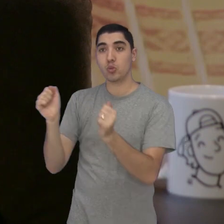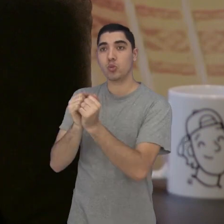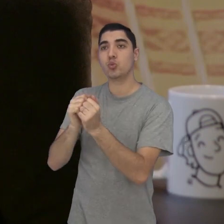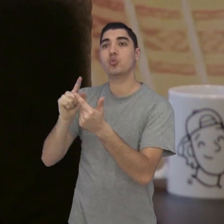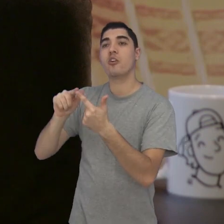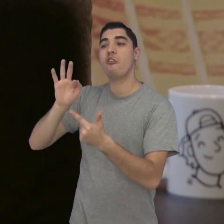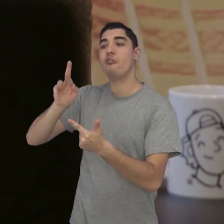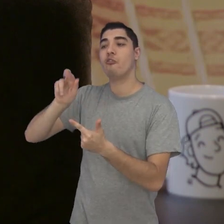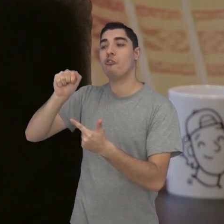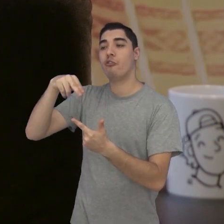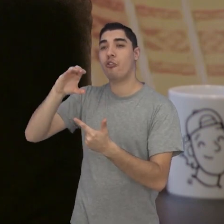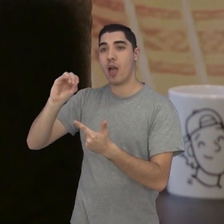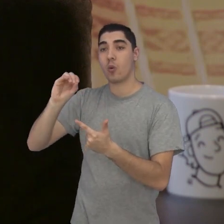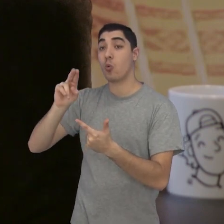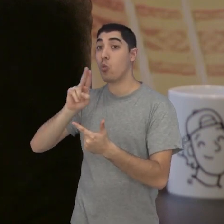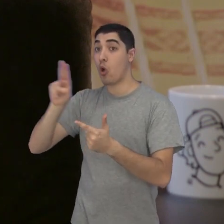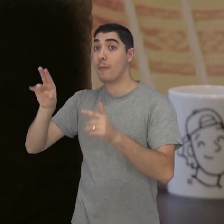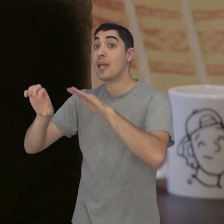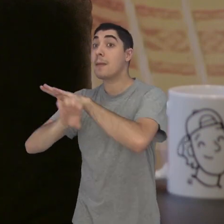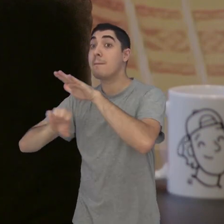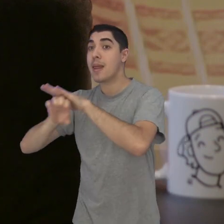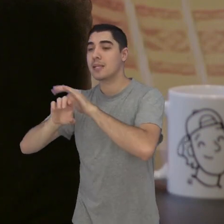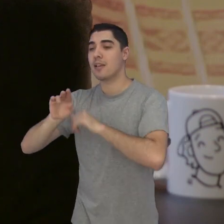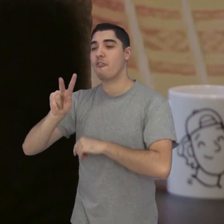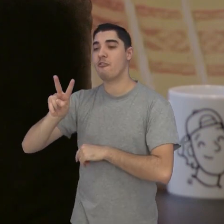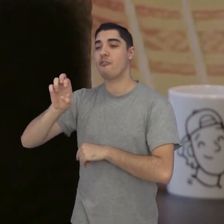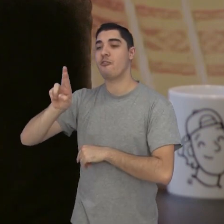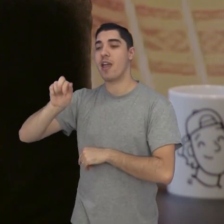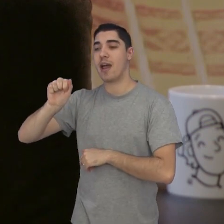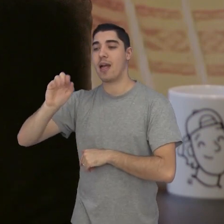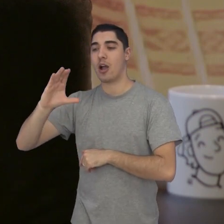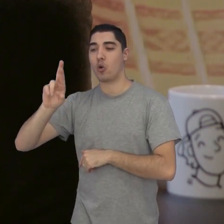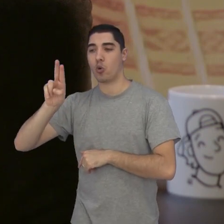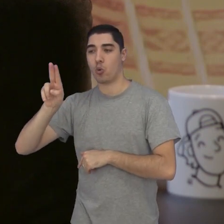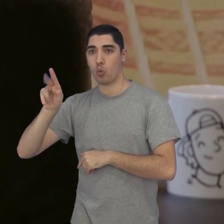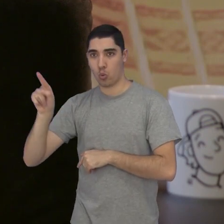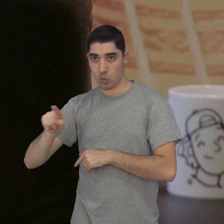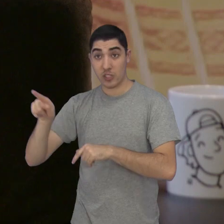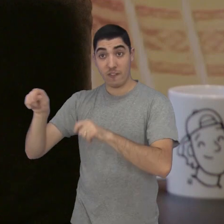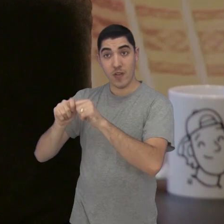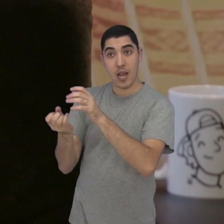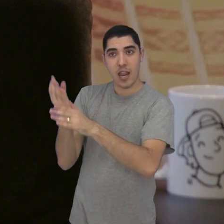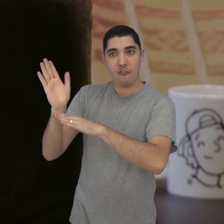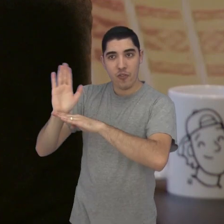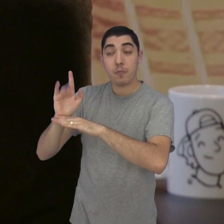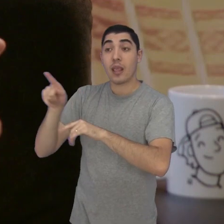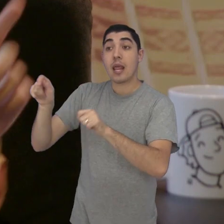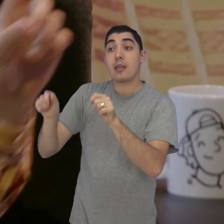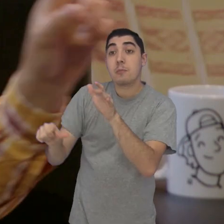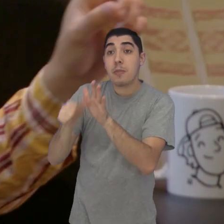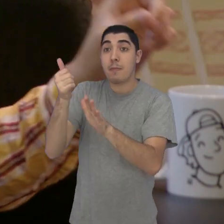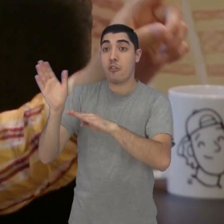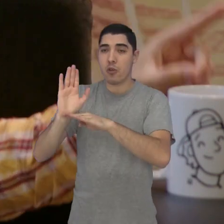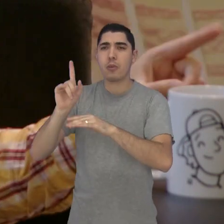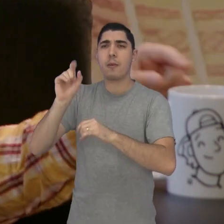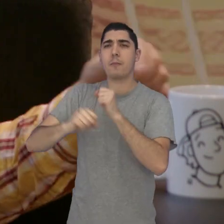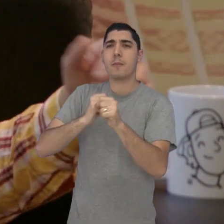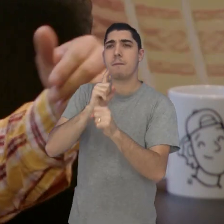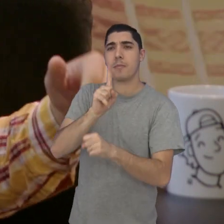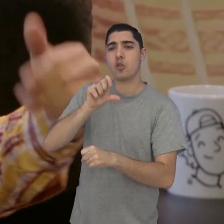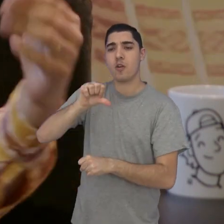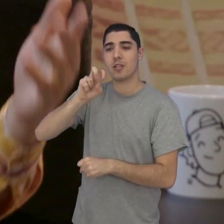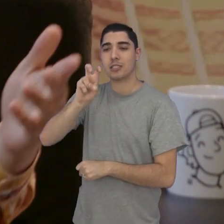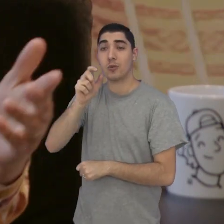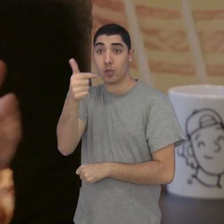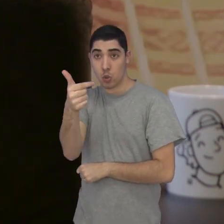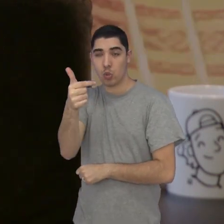com o Franco Zampari, da Vera Cruz, companhia cinematográfica, para fazer um filme. O primeiro filme dele foi em 52, chamado Sai